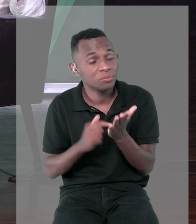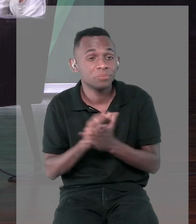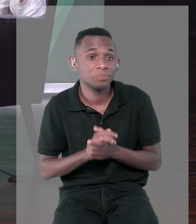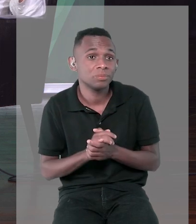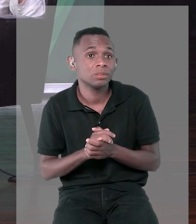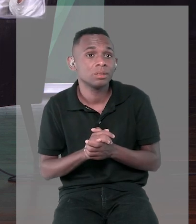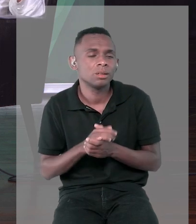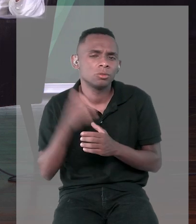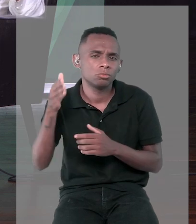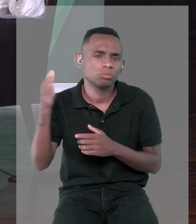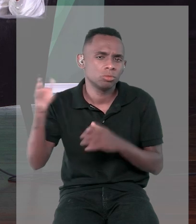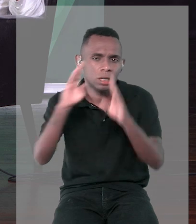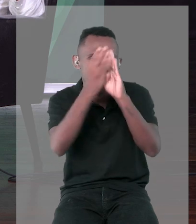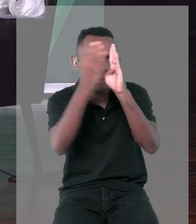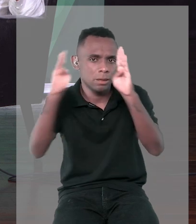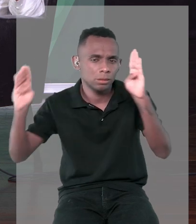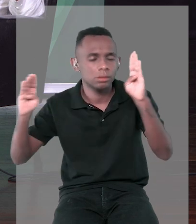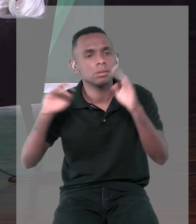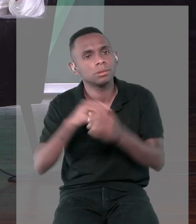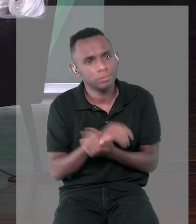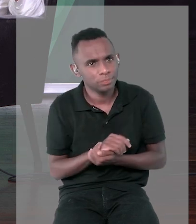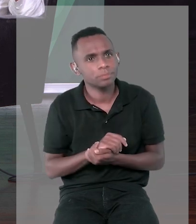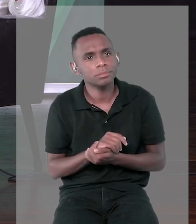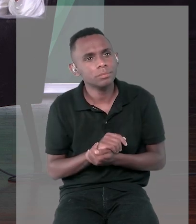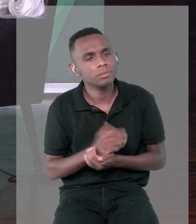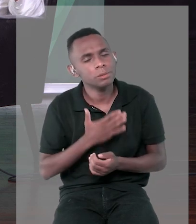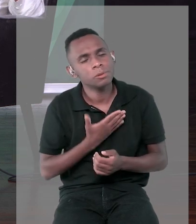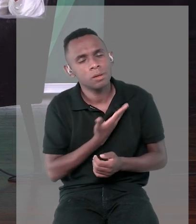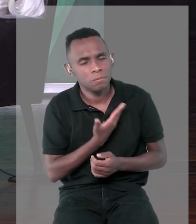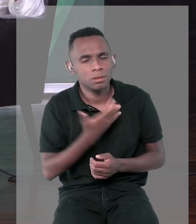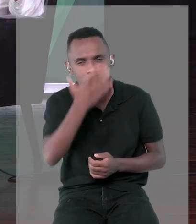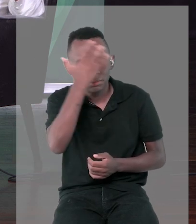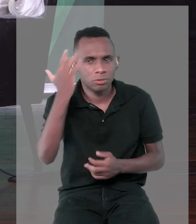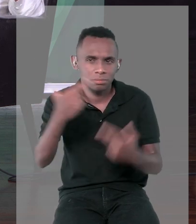Que eu frequentei muito a biblioteca do Zé Mindlin, sabe? Que ficou muito meu amigo.